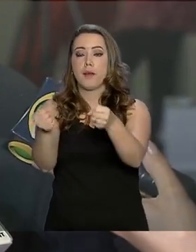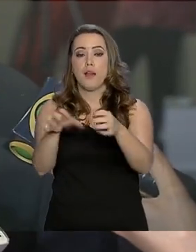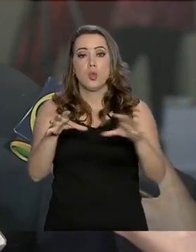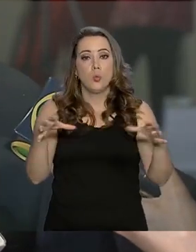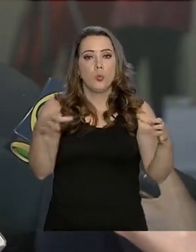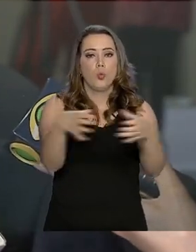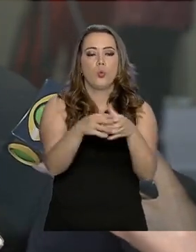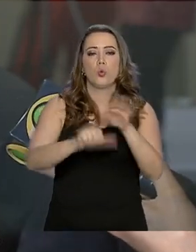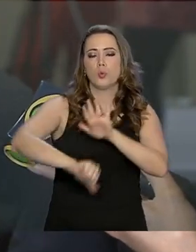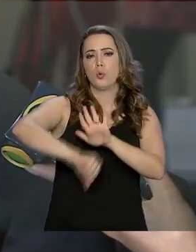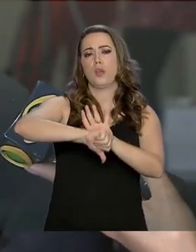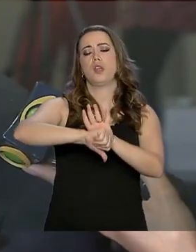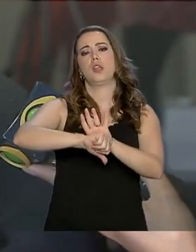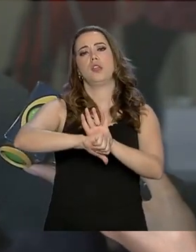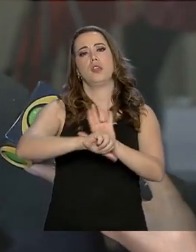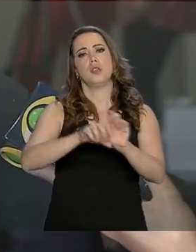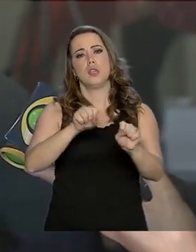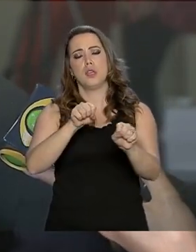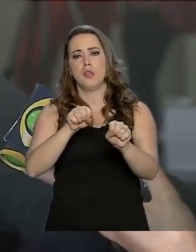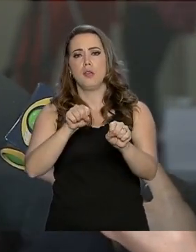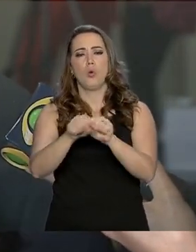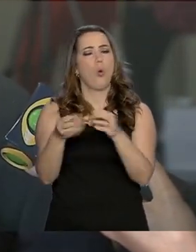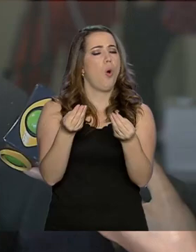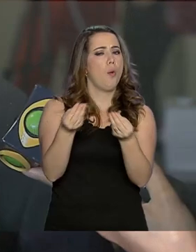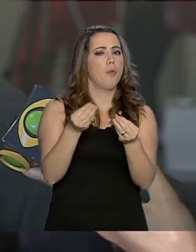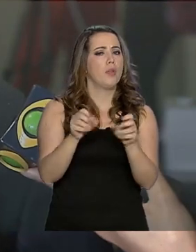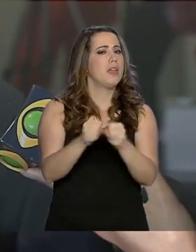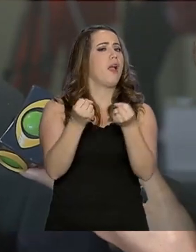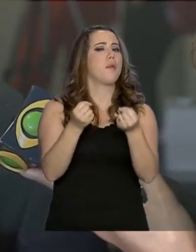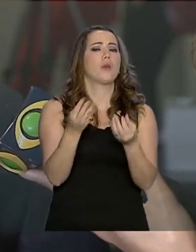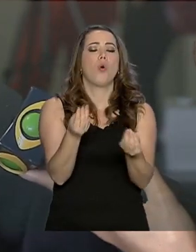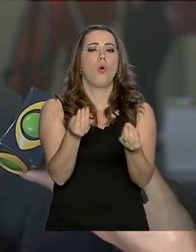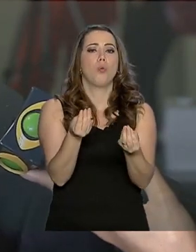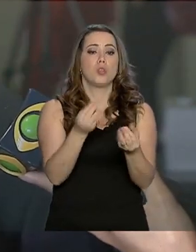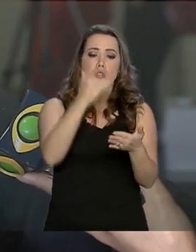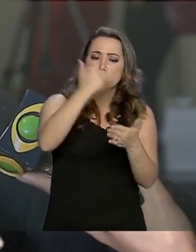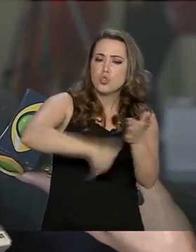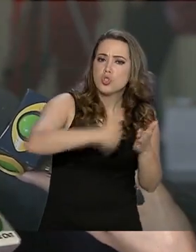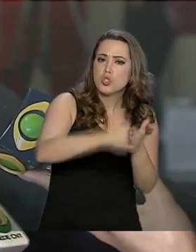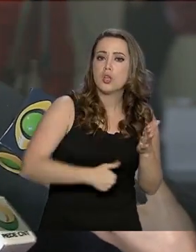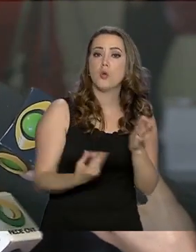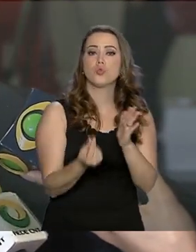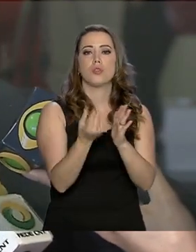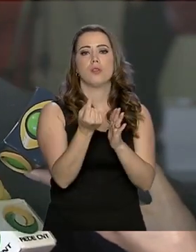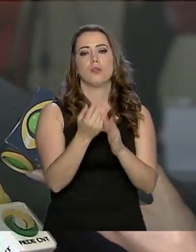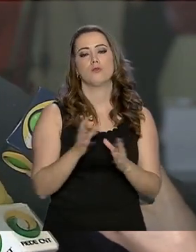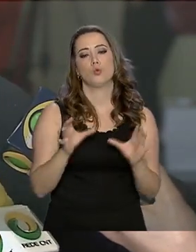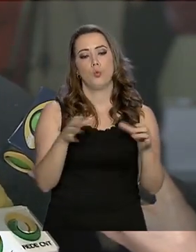a sua estrutura e vocês constrói a sua estrutura com base é retirando esse alicerce financeiro que é a base de tudo